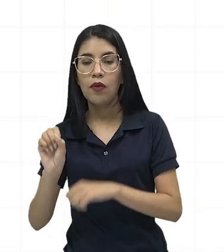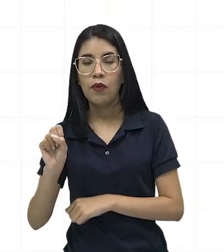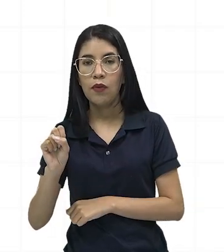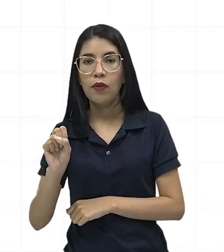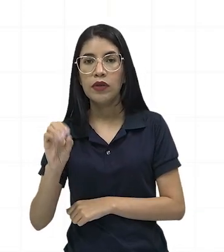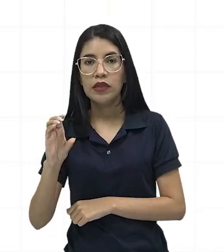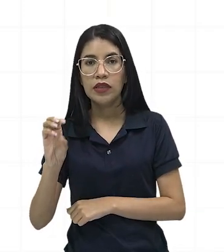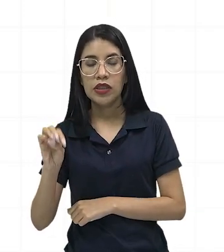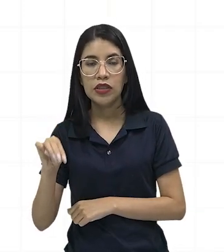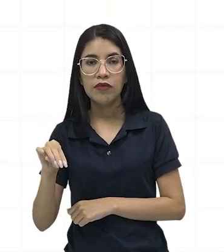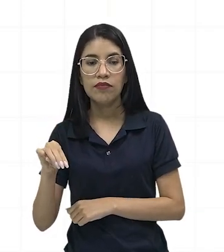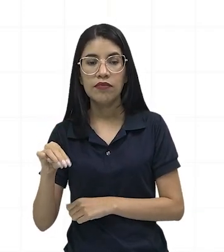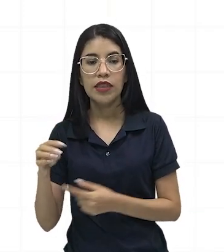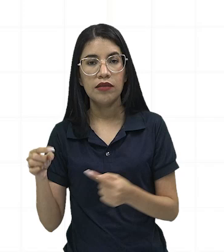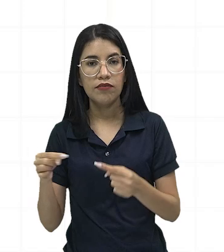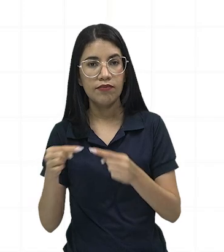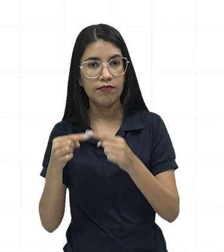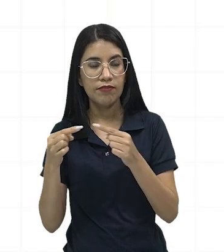mede 8, professor.